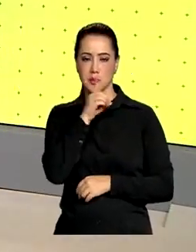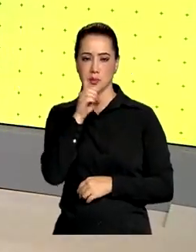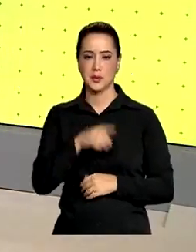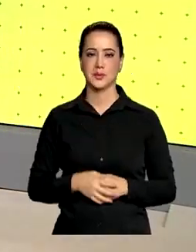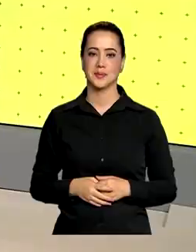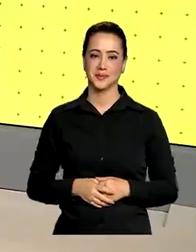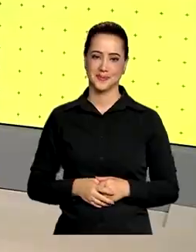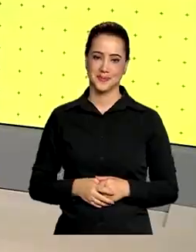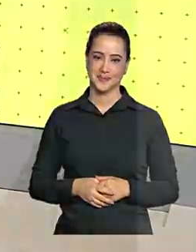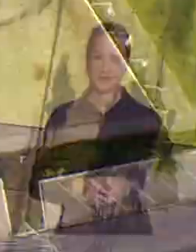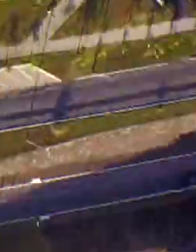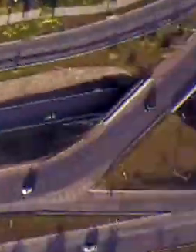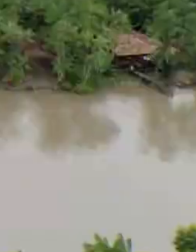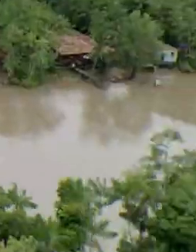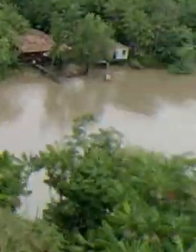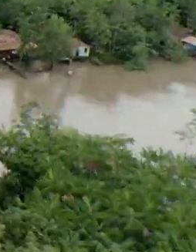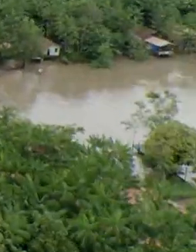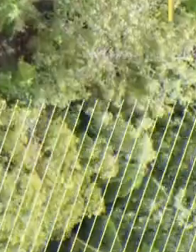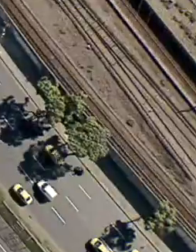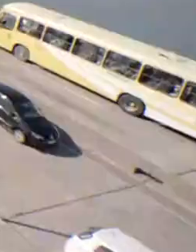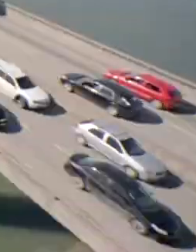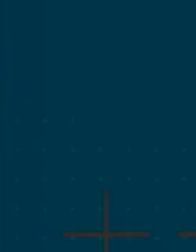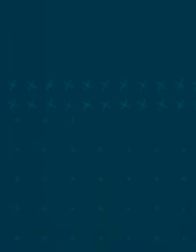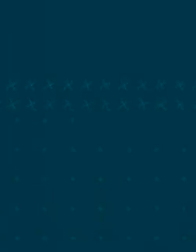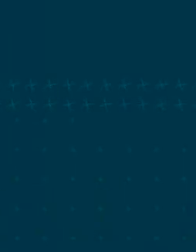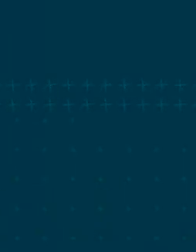Tchau, tchau.